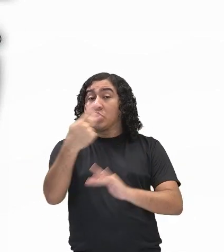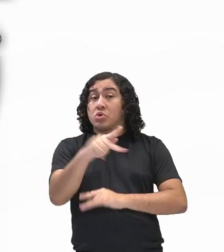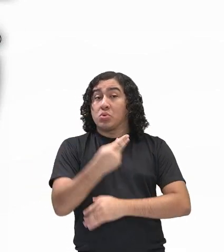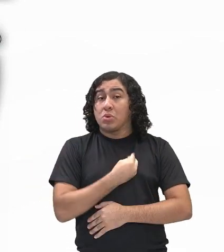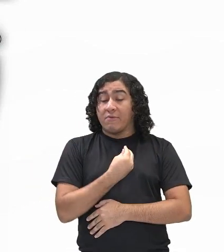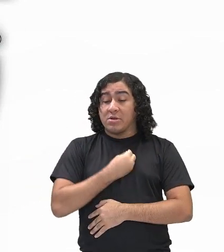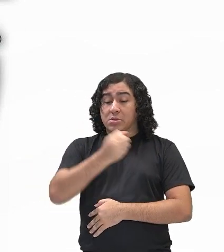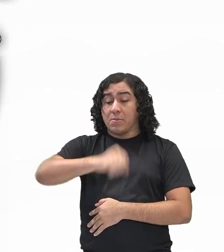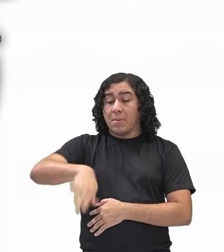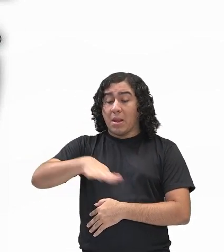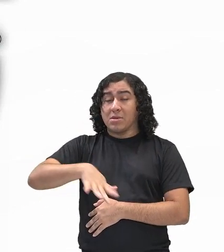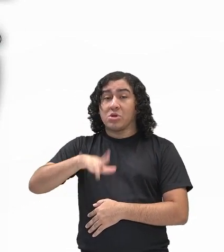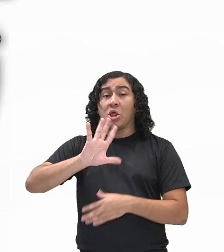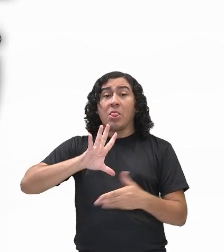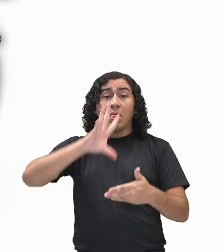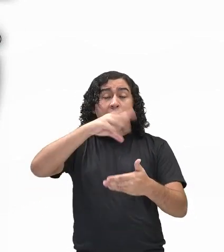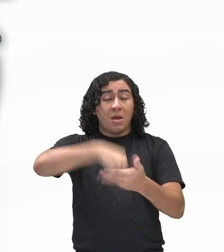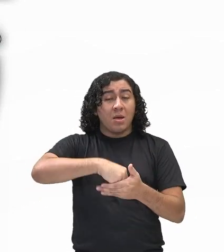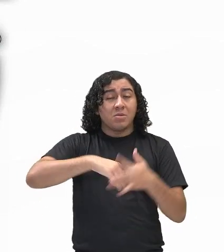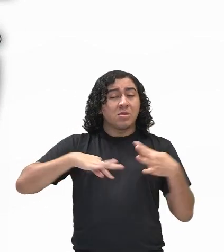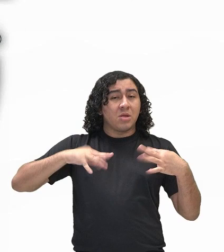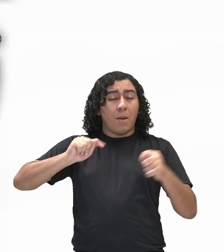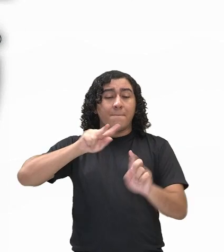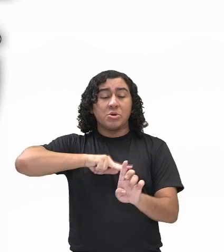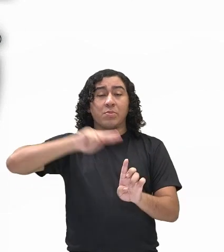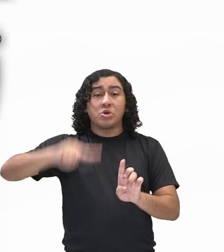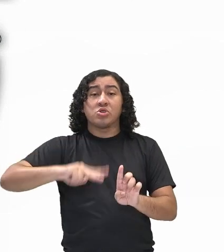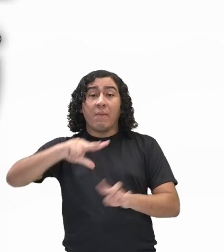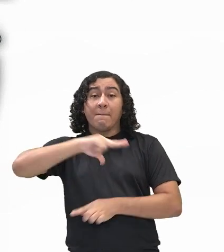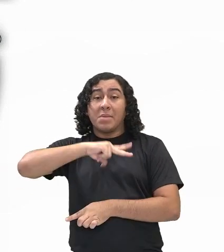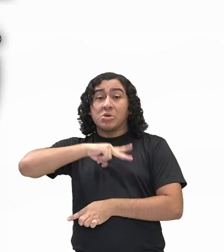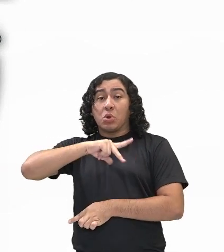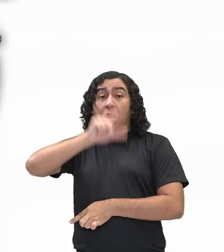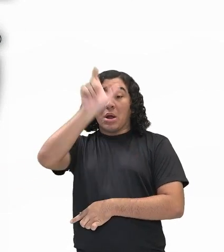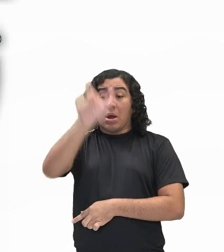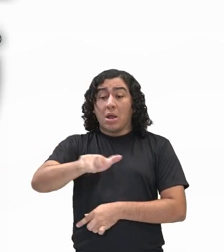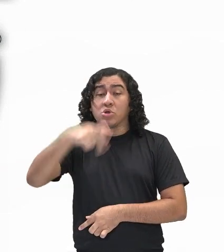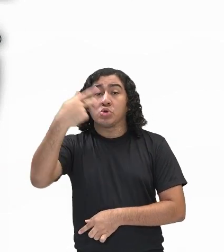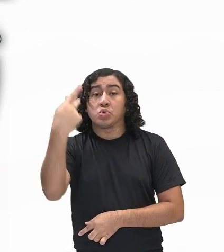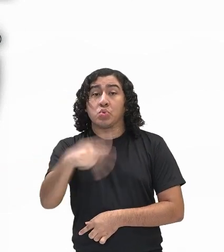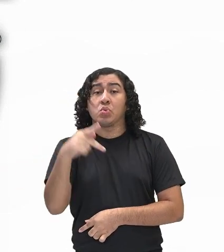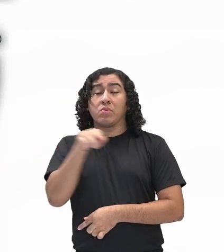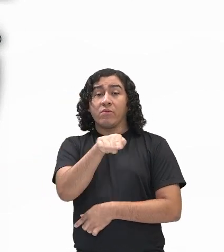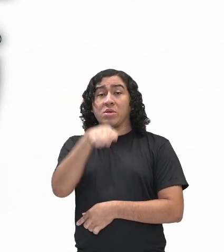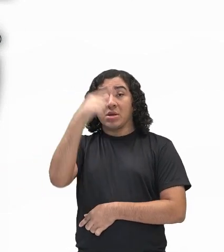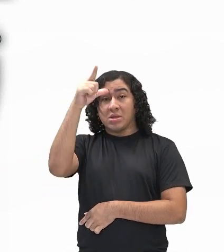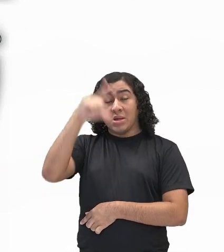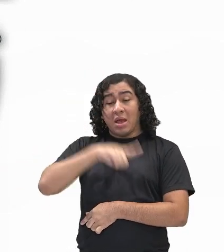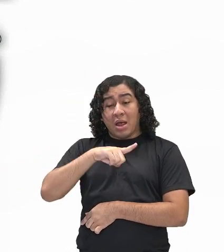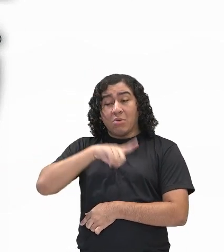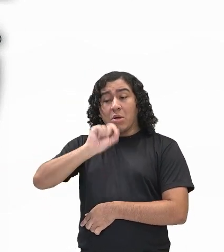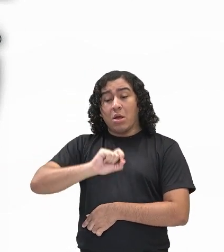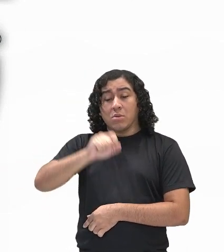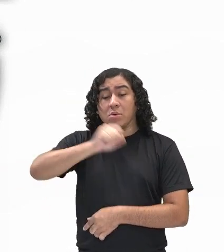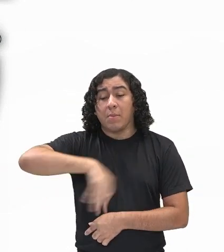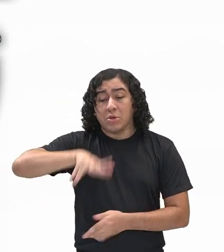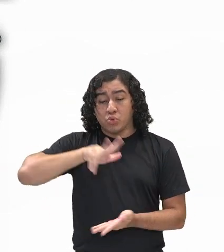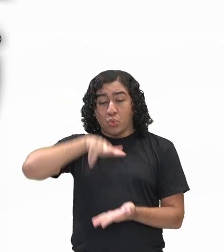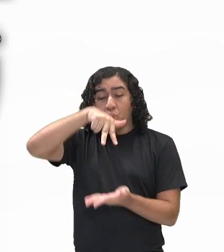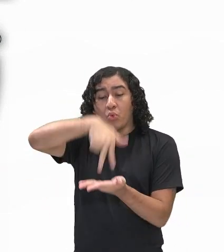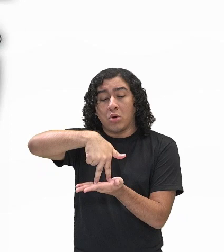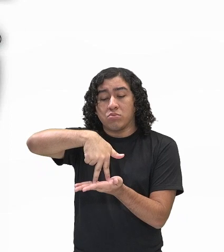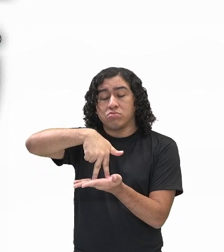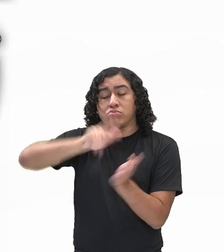isso dentro de uma perspectiva pessoal, ou seja, é você que está ali no meio, no centro.